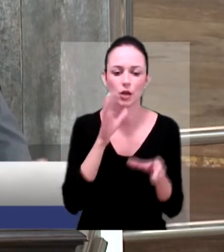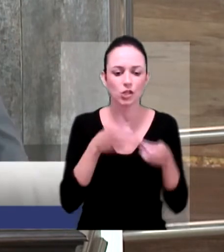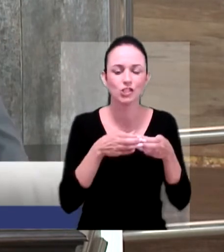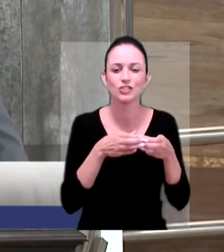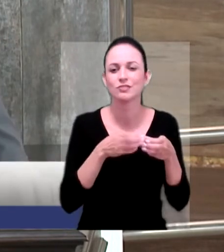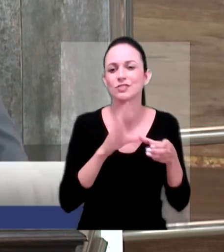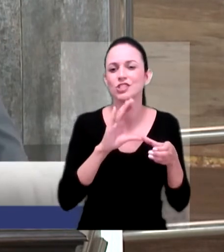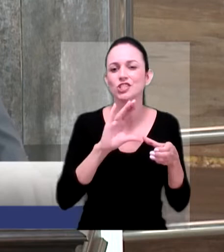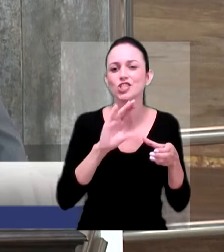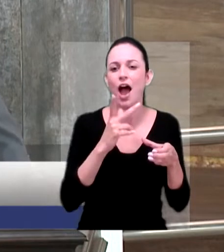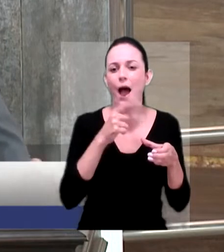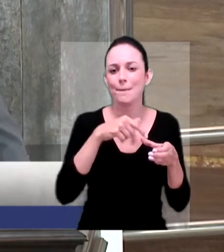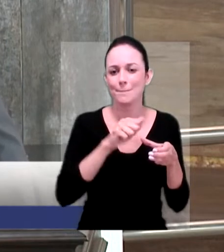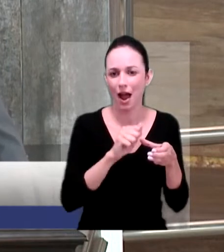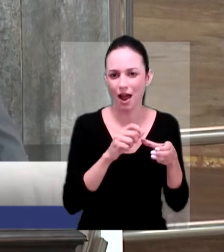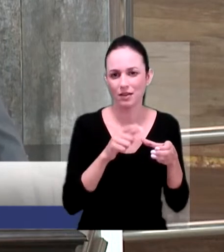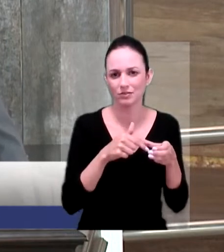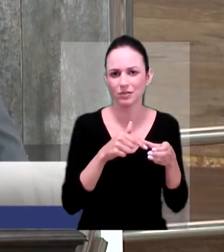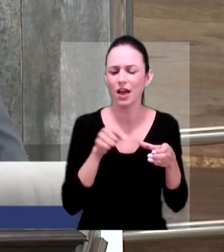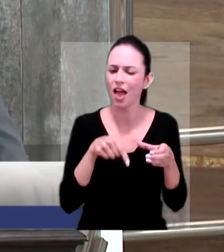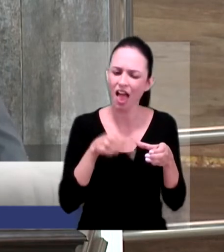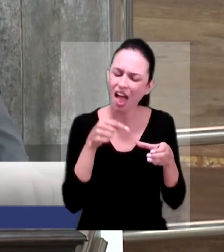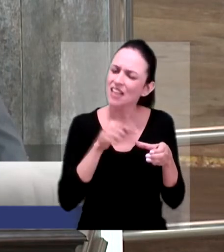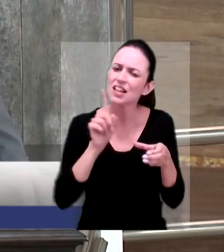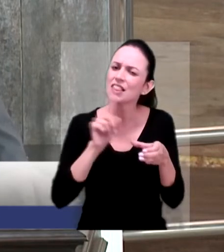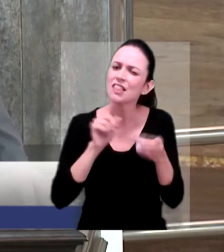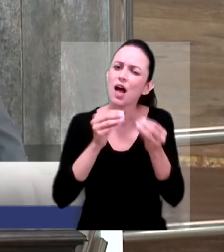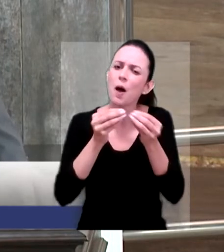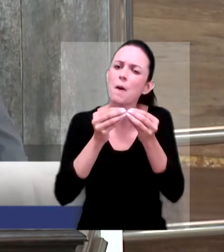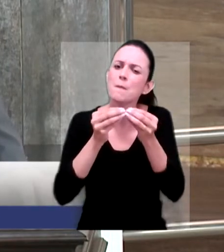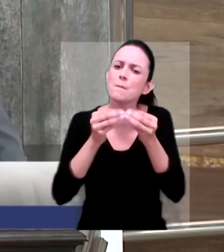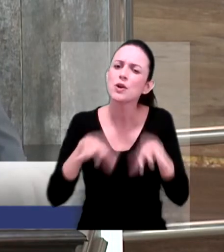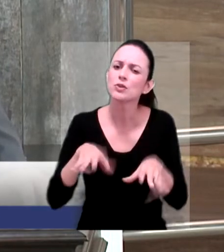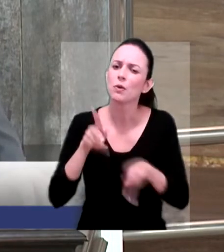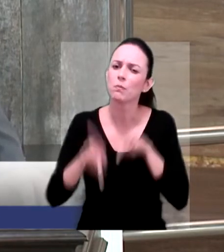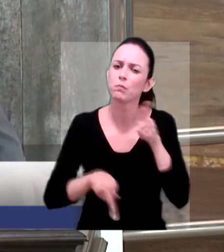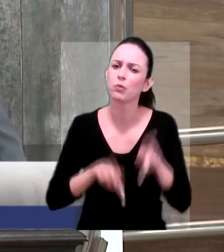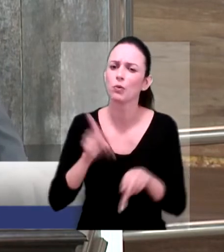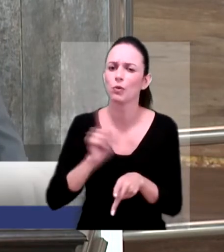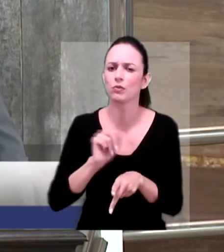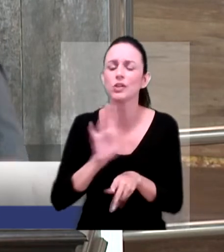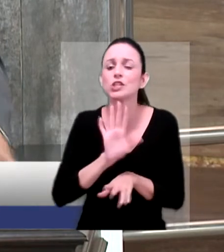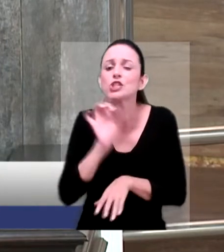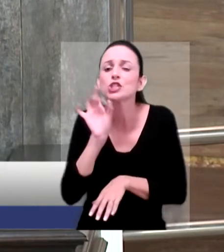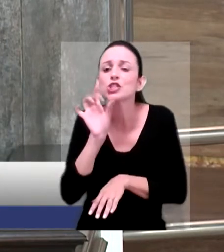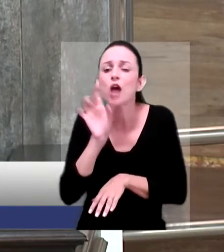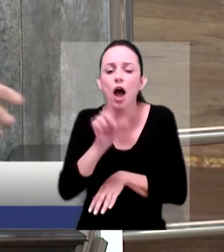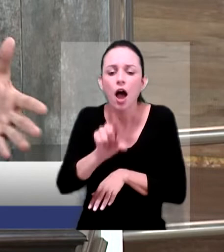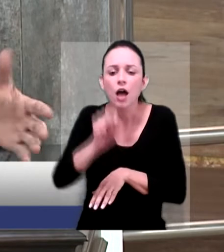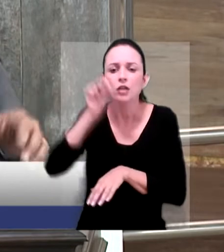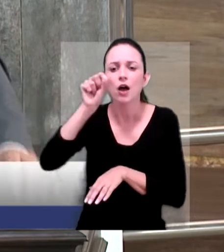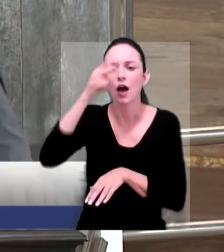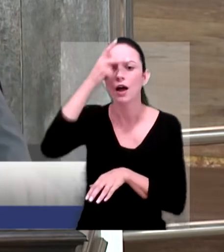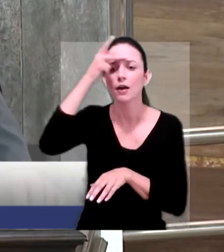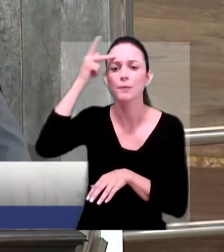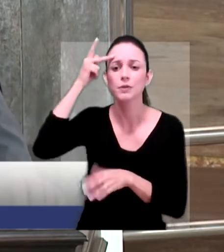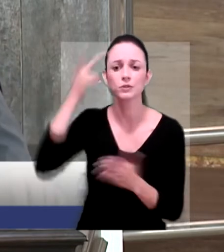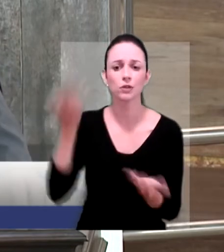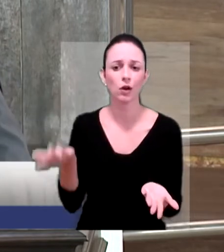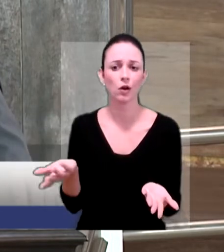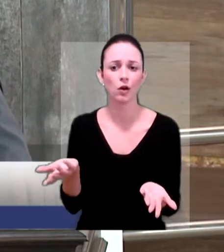ser prejudicar o povo ou ajudar. Isso vem escolher a pessoa que você acha, que você confie que vai fazer um bom